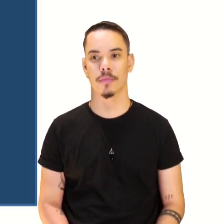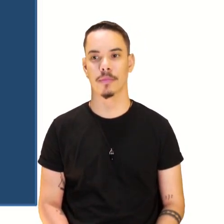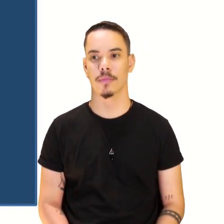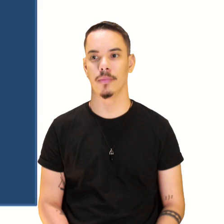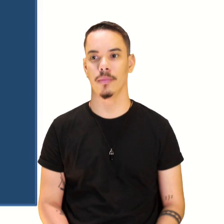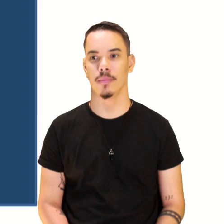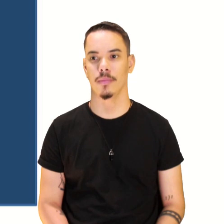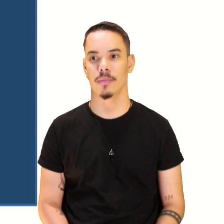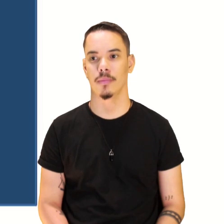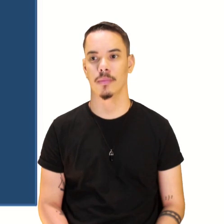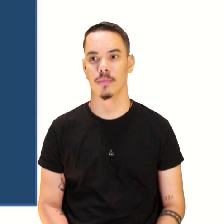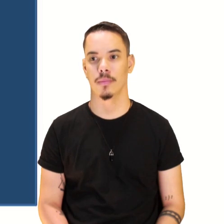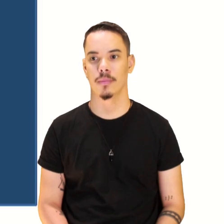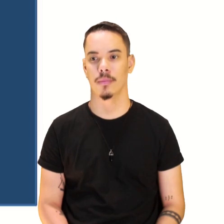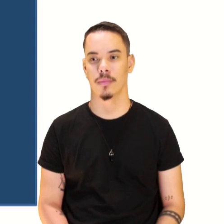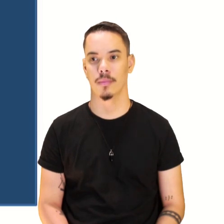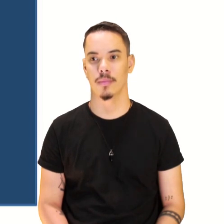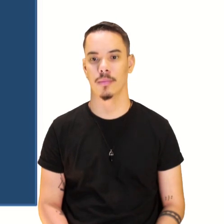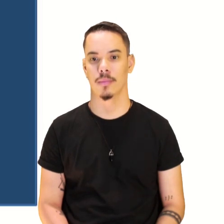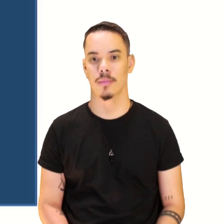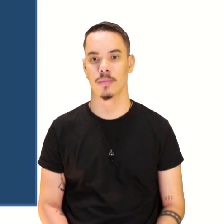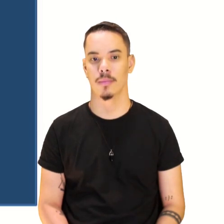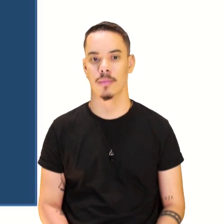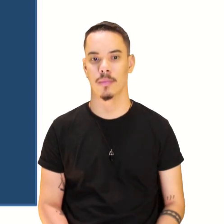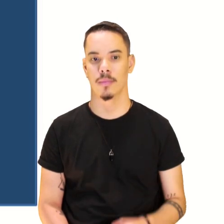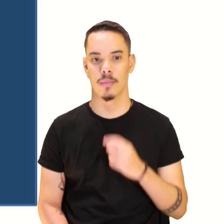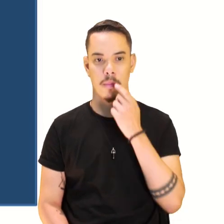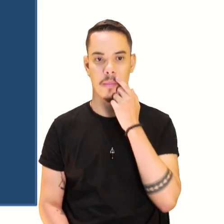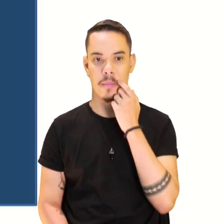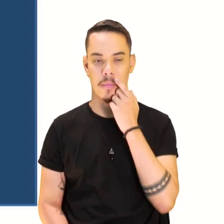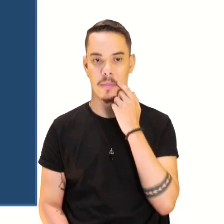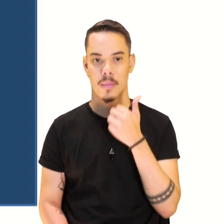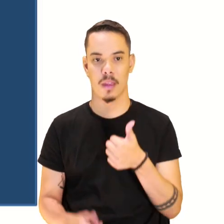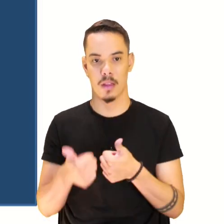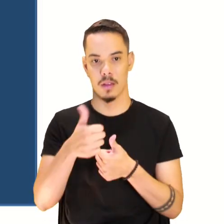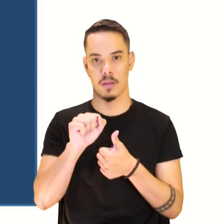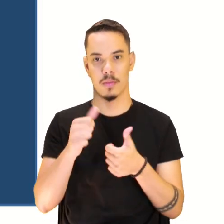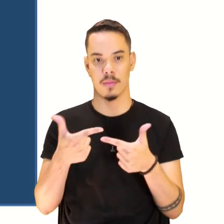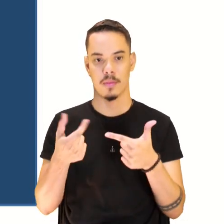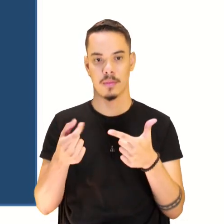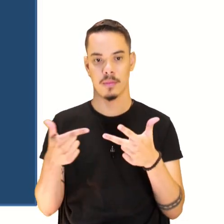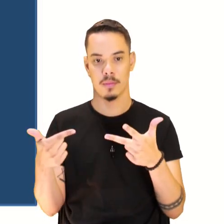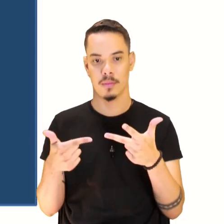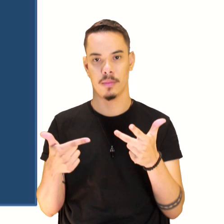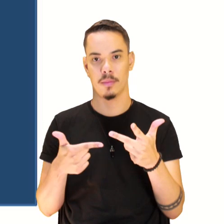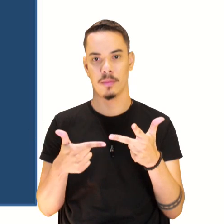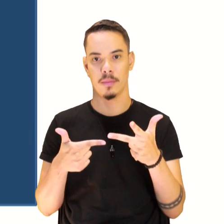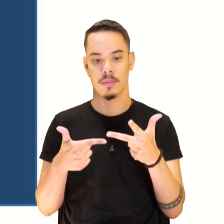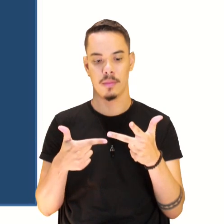E aí 18 20 22 24